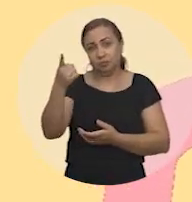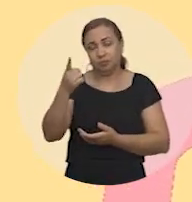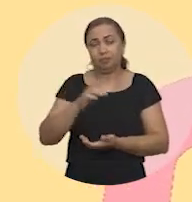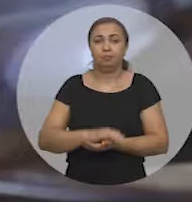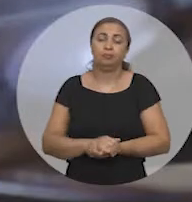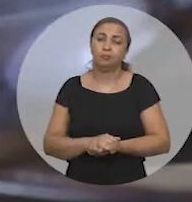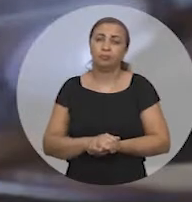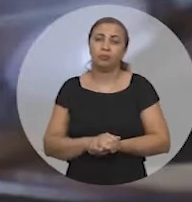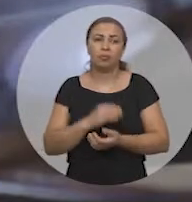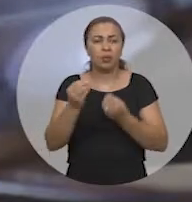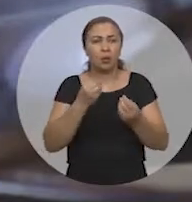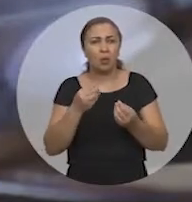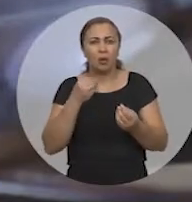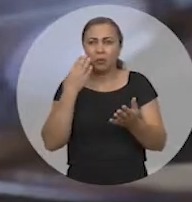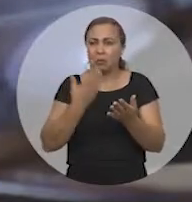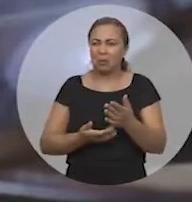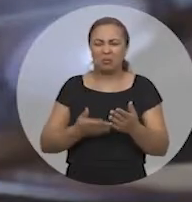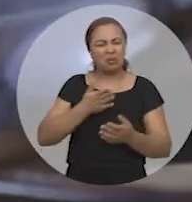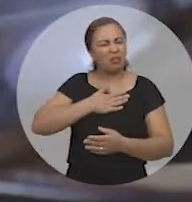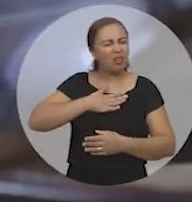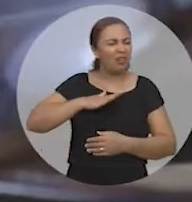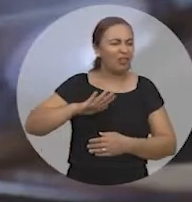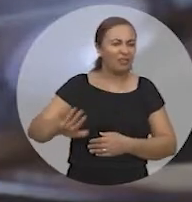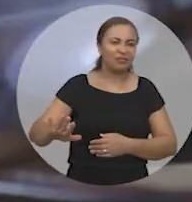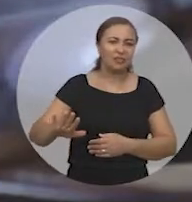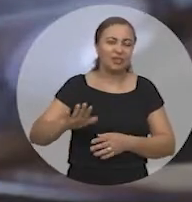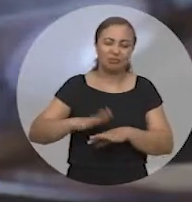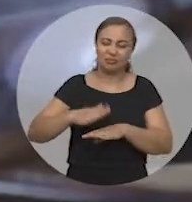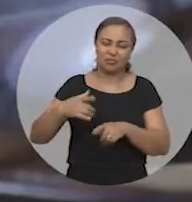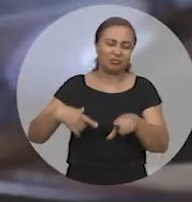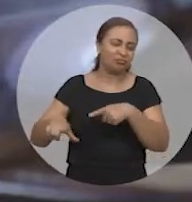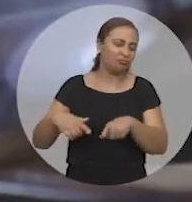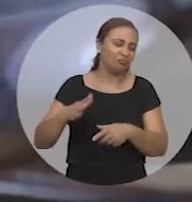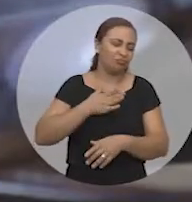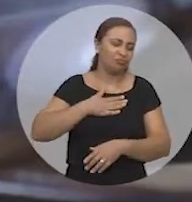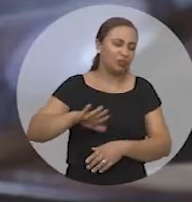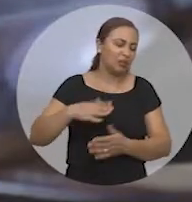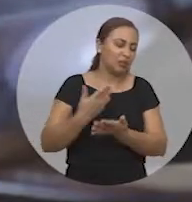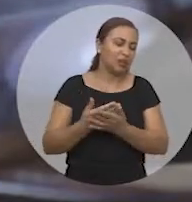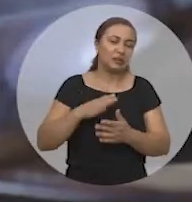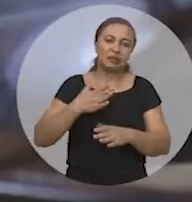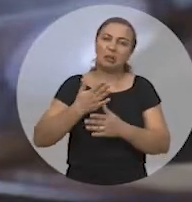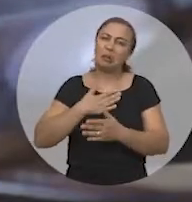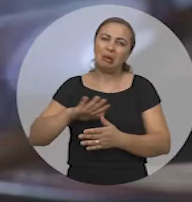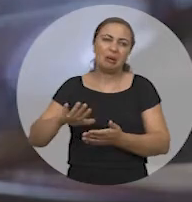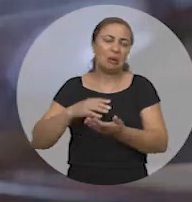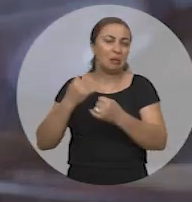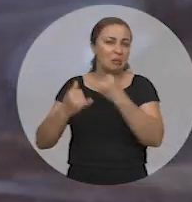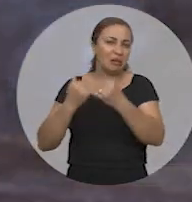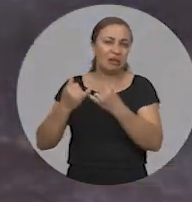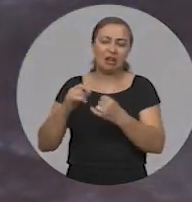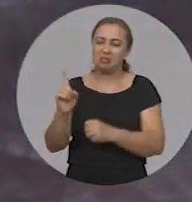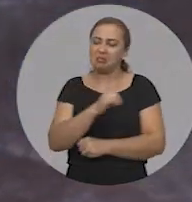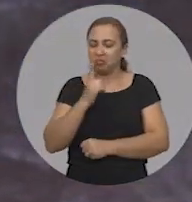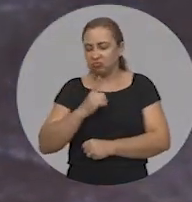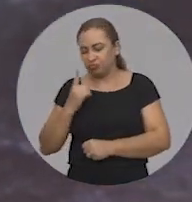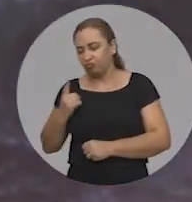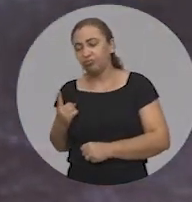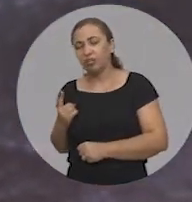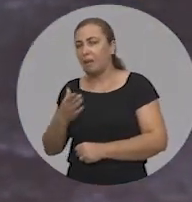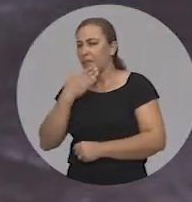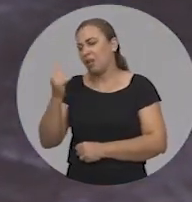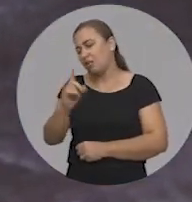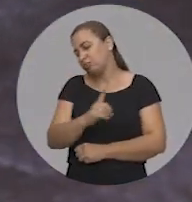vida do dia a dia, quando se perde o prazer pelas coisas que tinha prazer de se realizar, o desejo de se